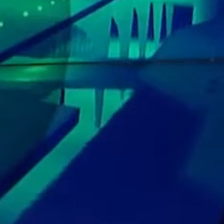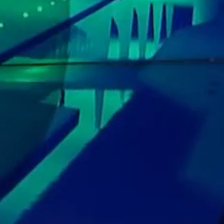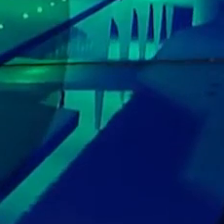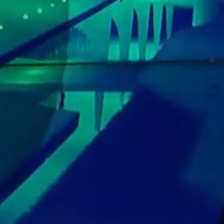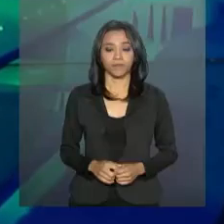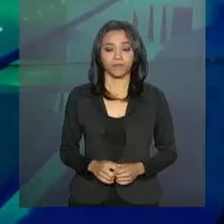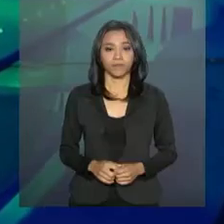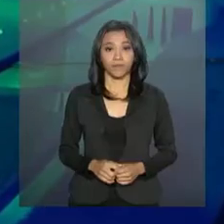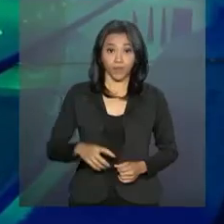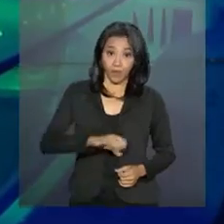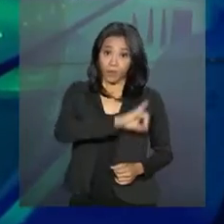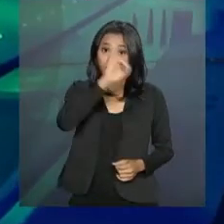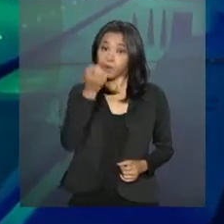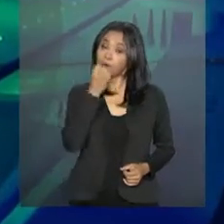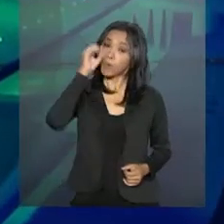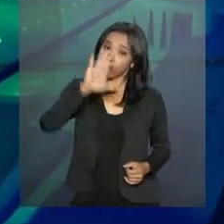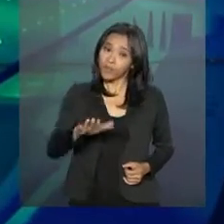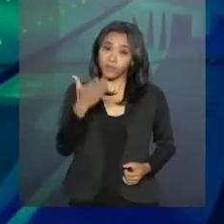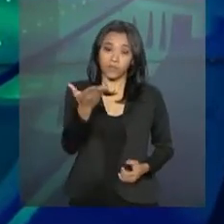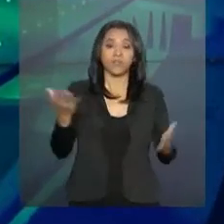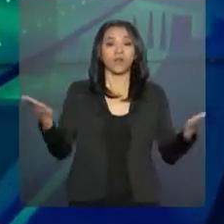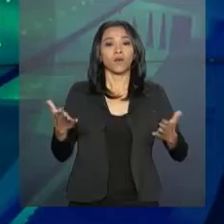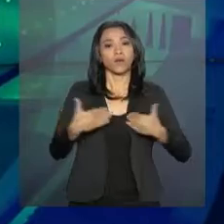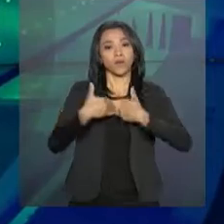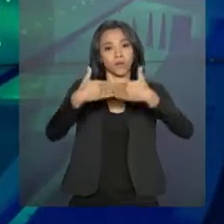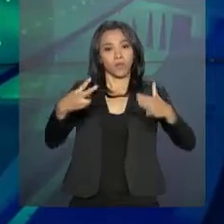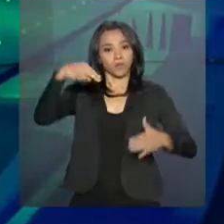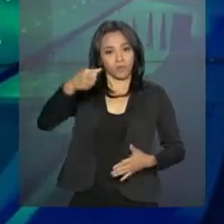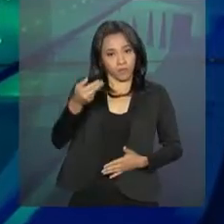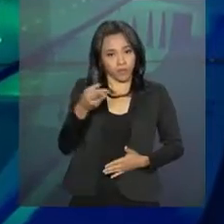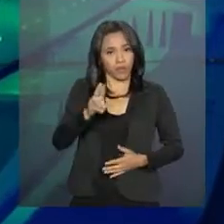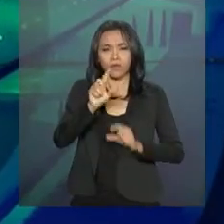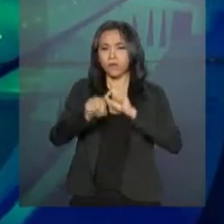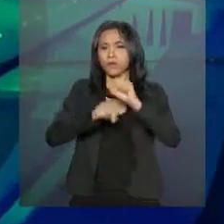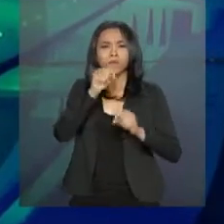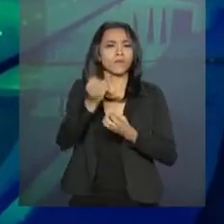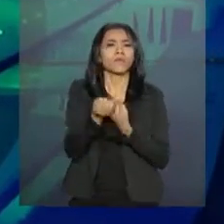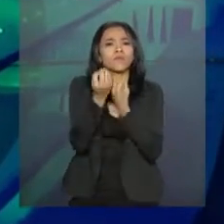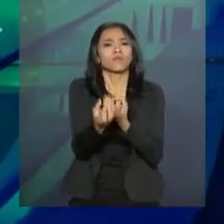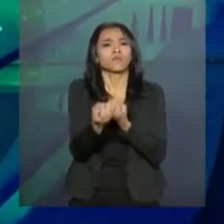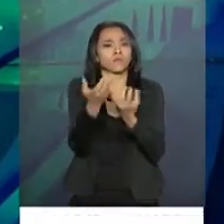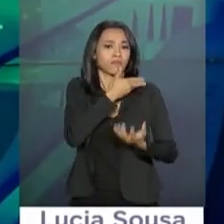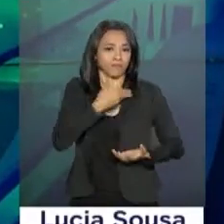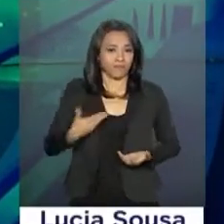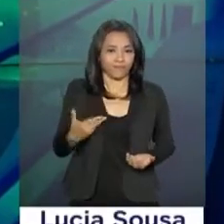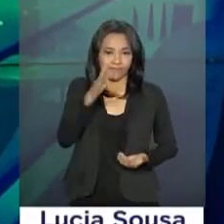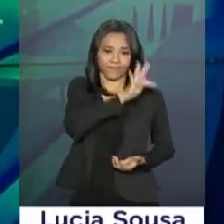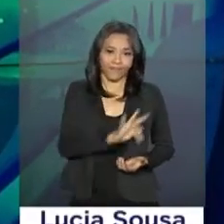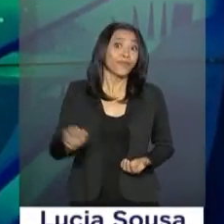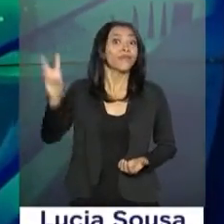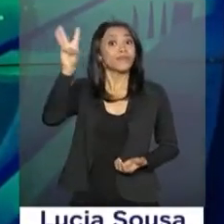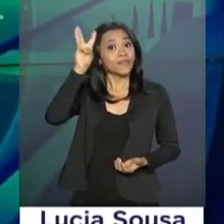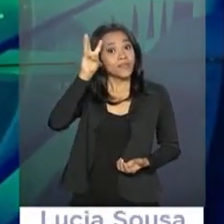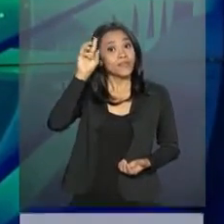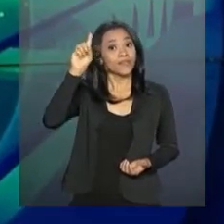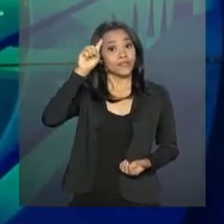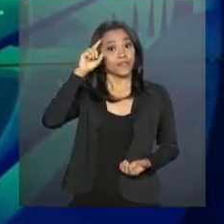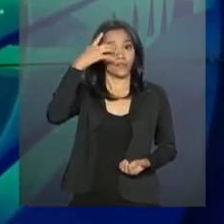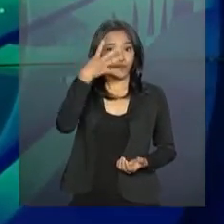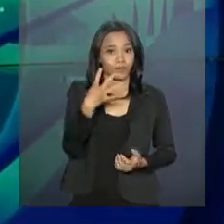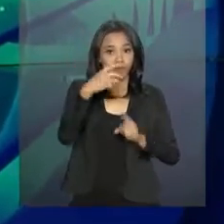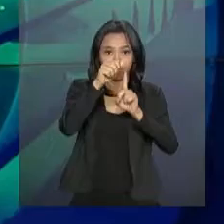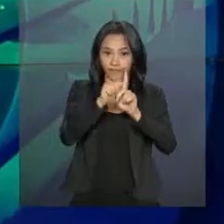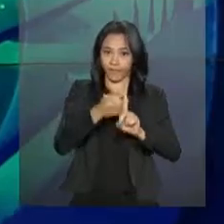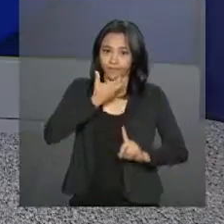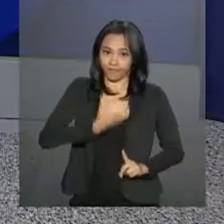olá boa tarde pra você começa agora o repórter nbr com as notícias do governo federal desta terça feira 4 de